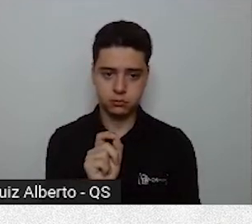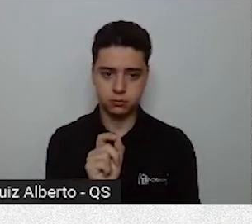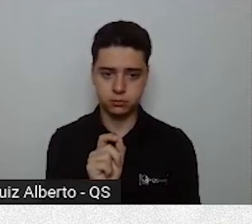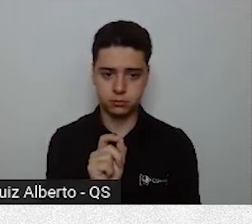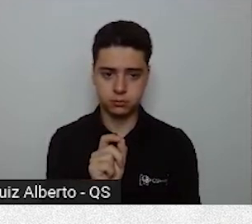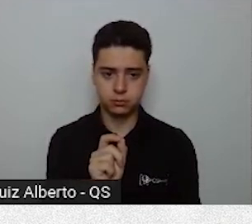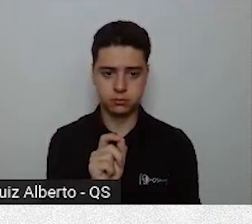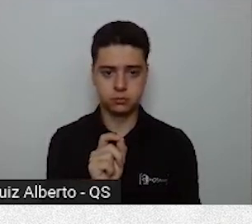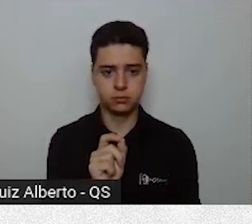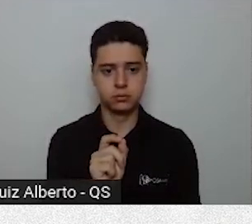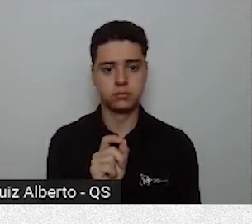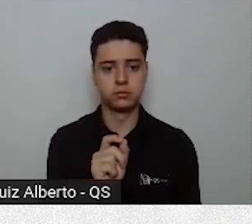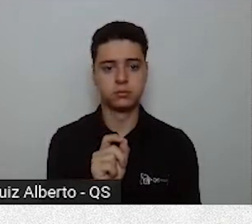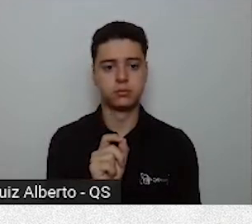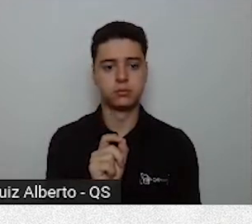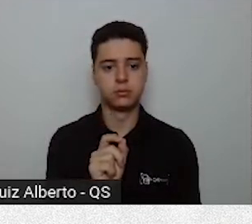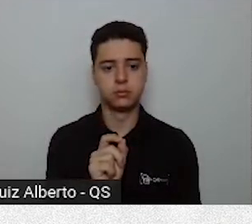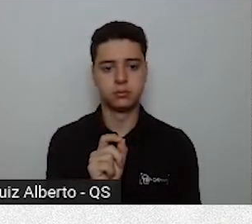aqui.